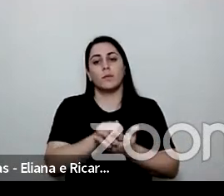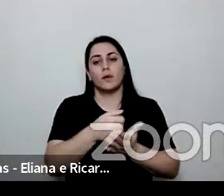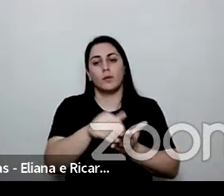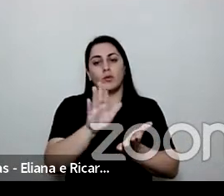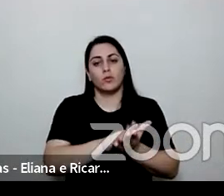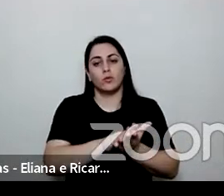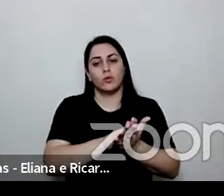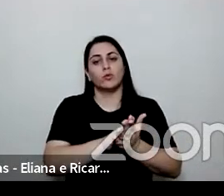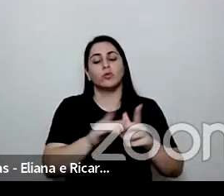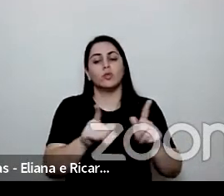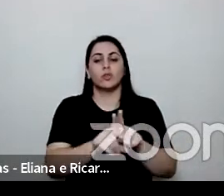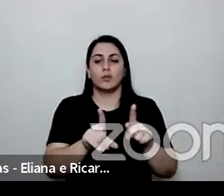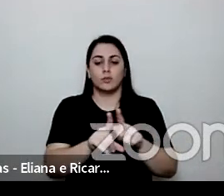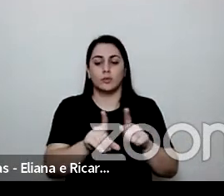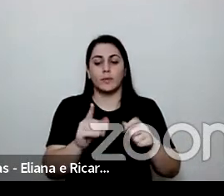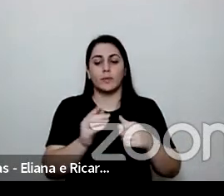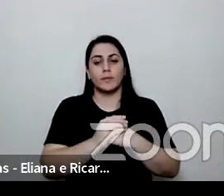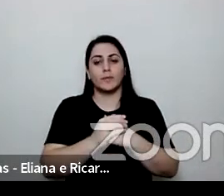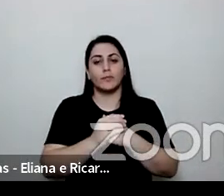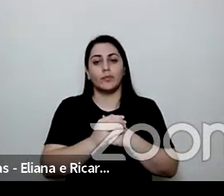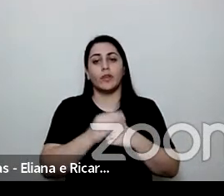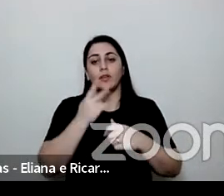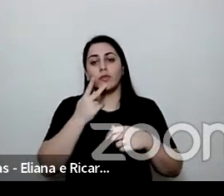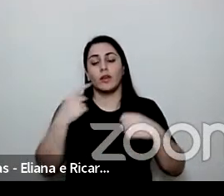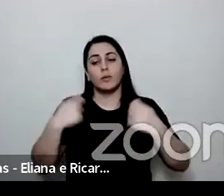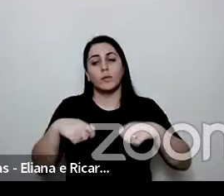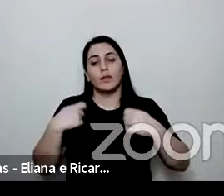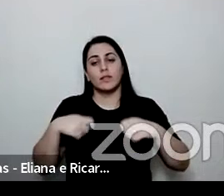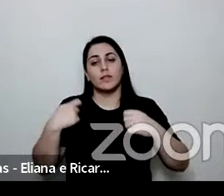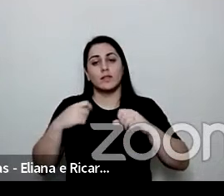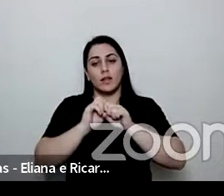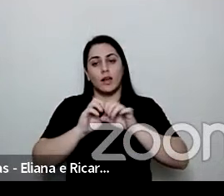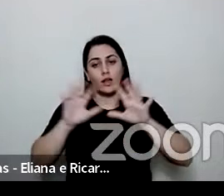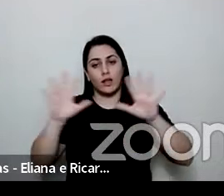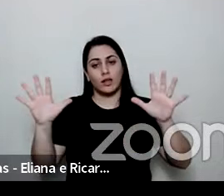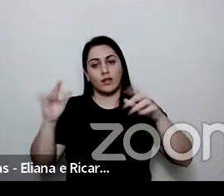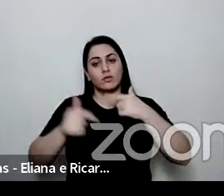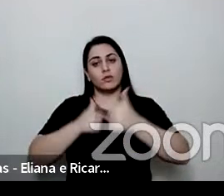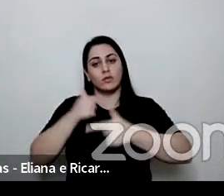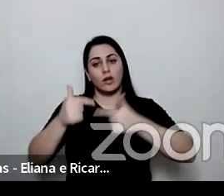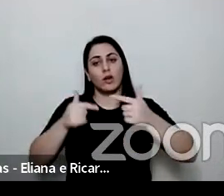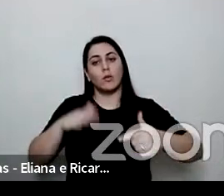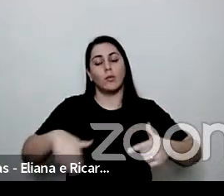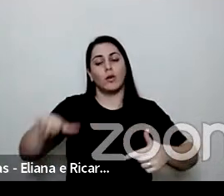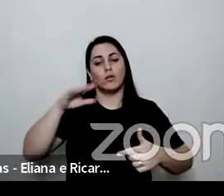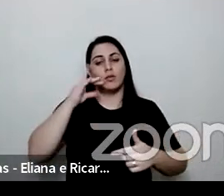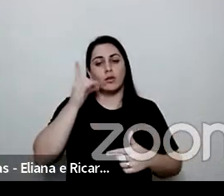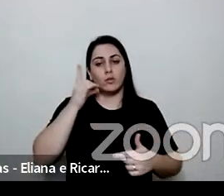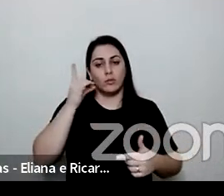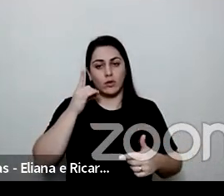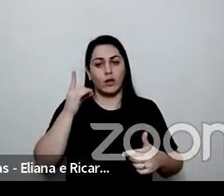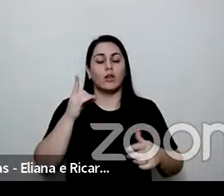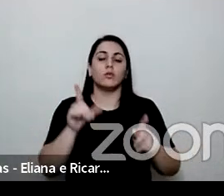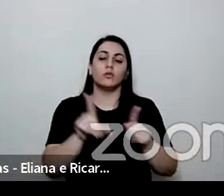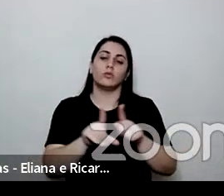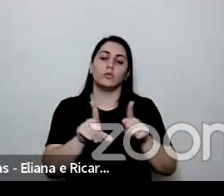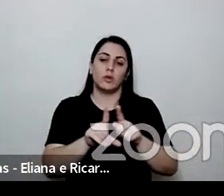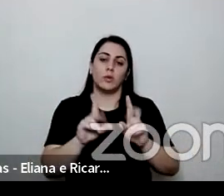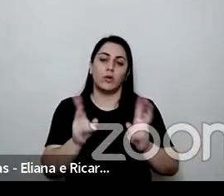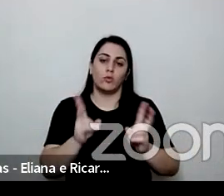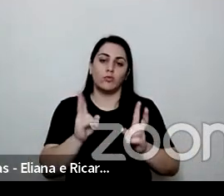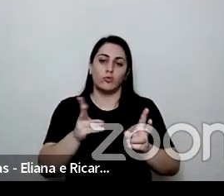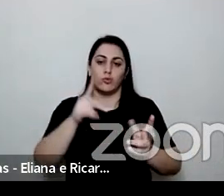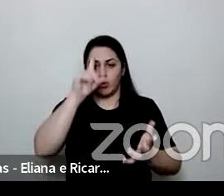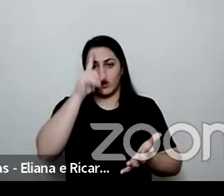aparecendo comprar razões recorrida defende a necessidade de Transparência das ações parlamentares ação pela qual pediu a manutenção da sentença